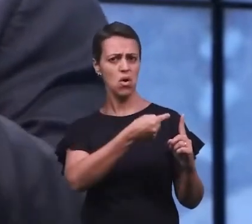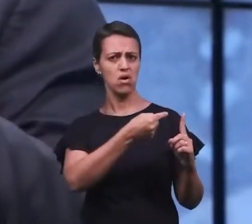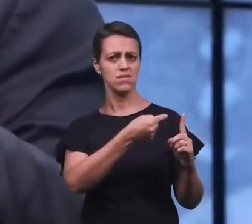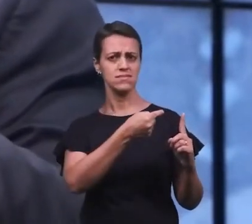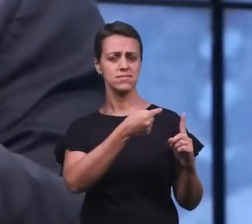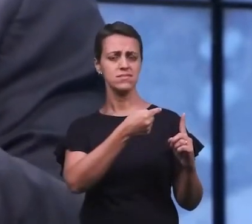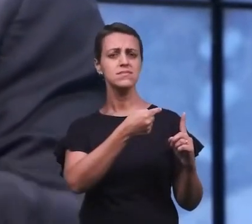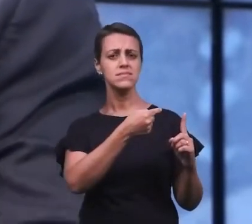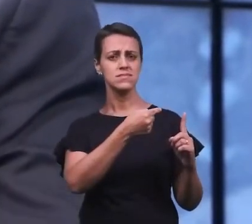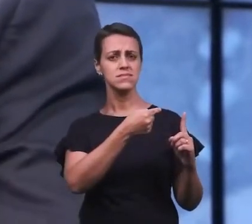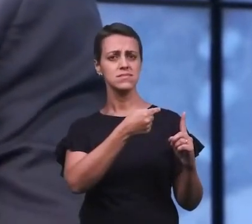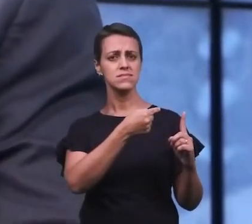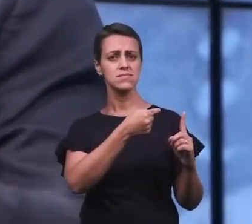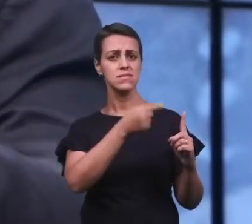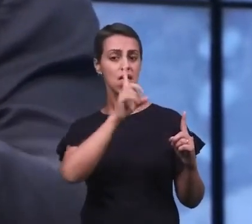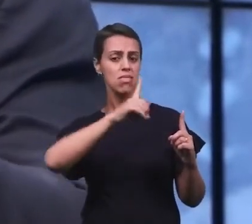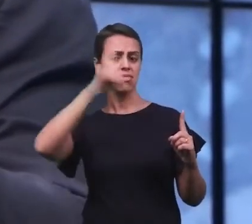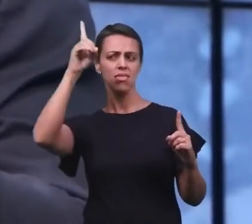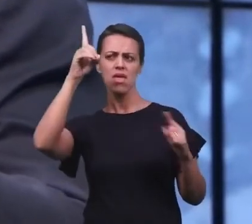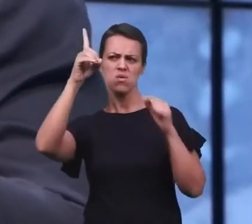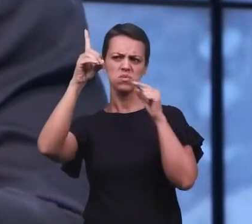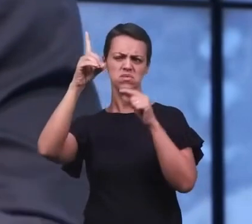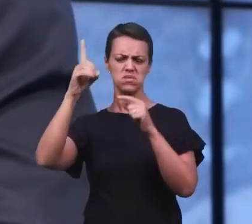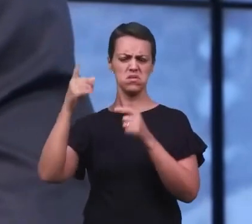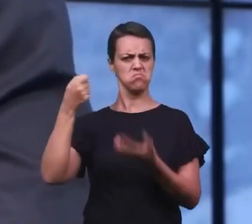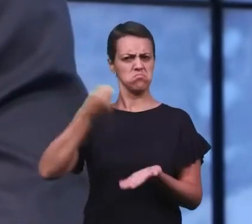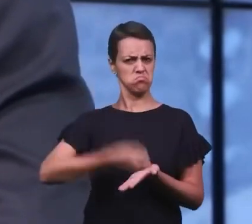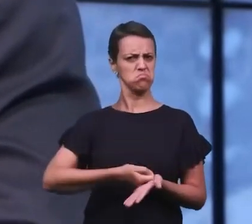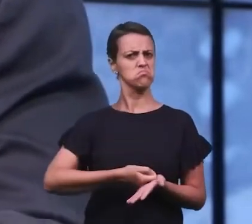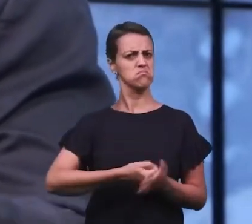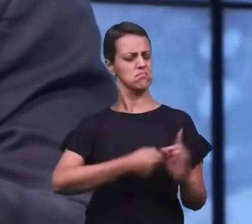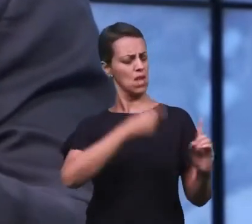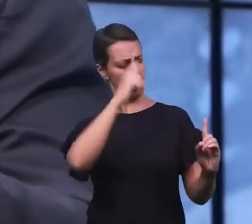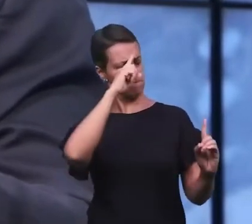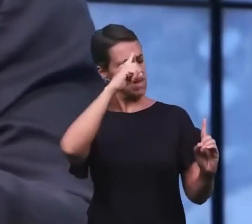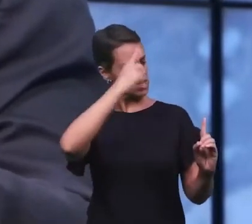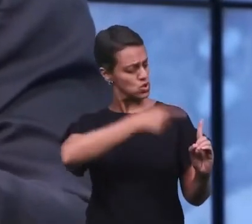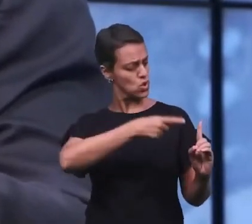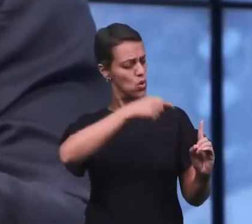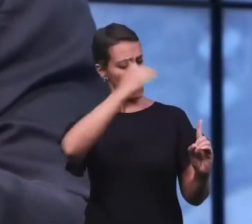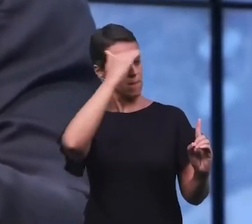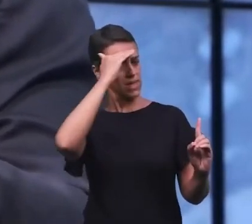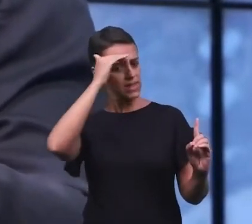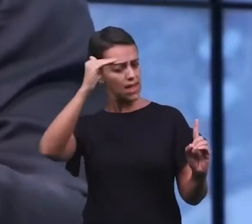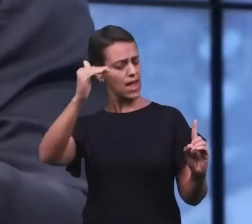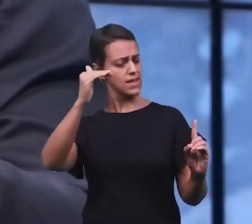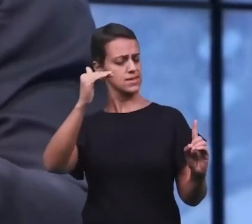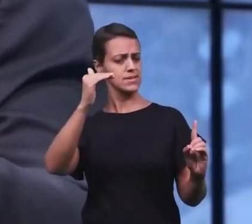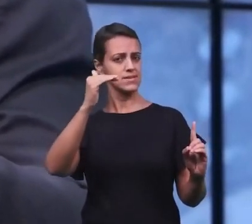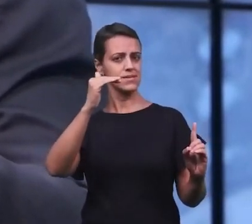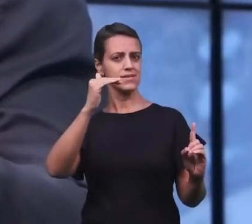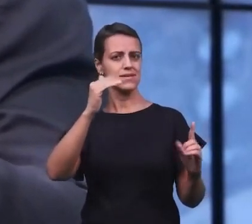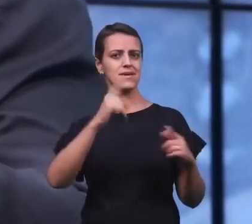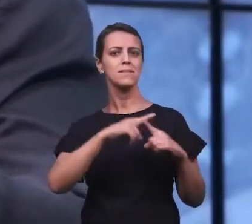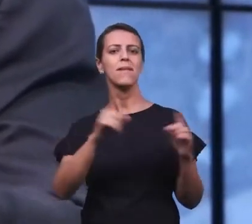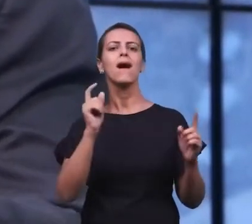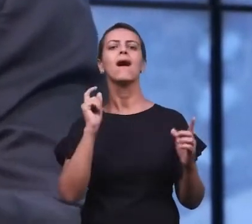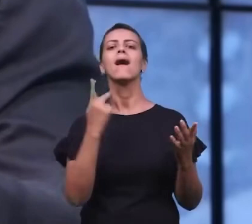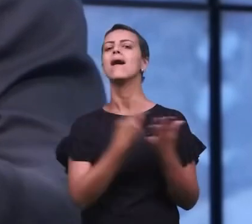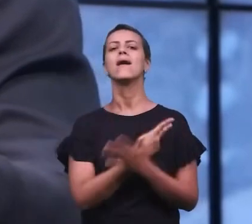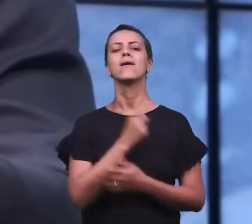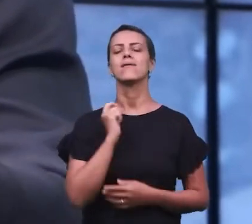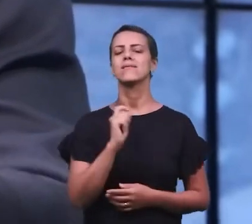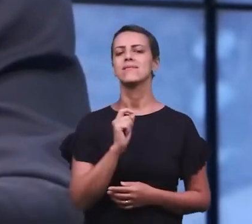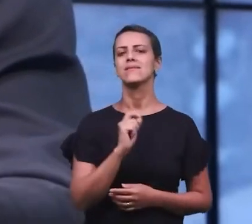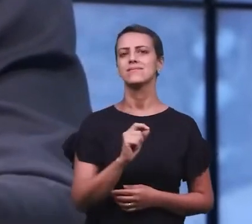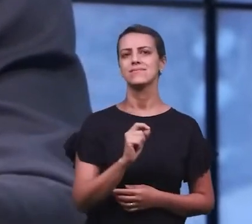criação, aquele que fez todas as coisas, que colocou em ordem todas as coisas, né? E a